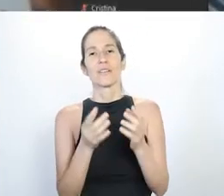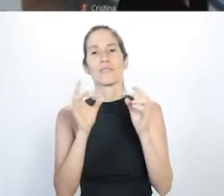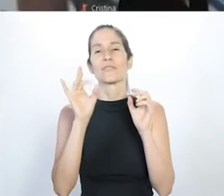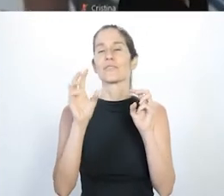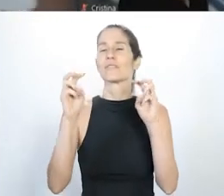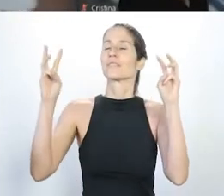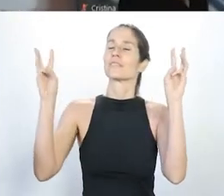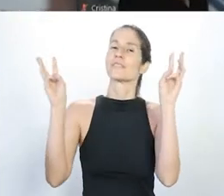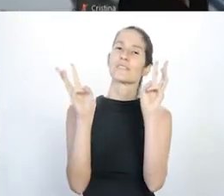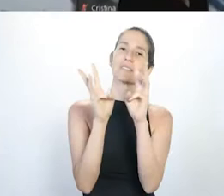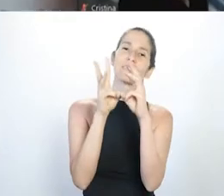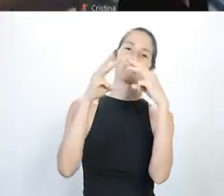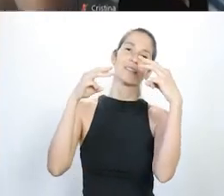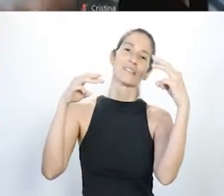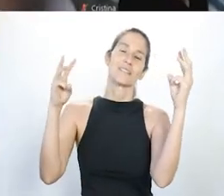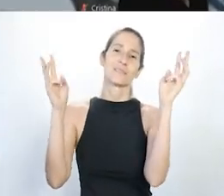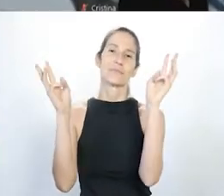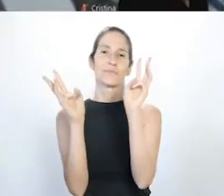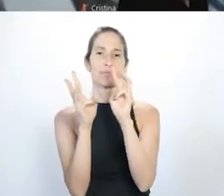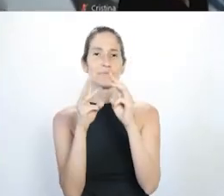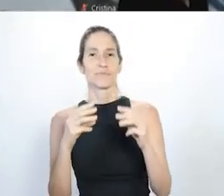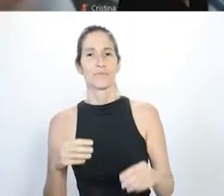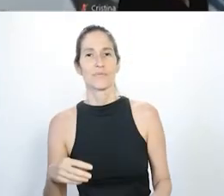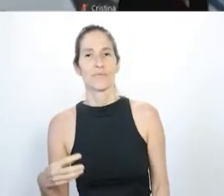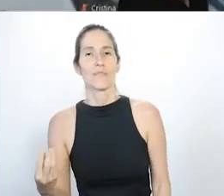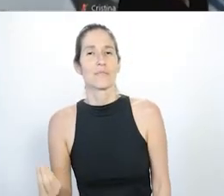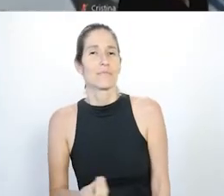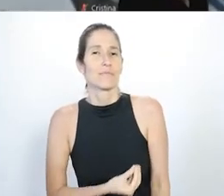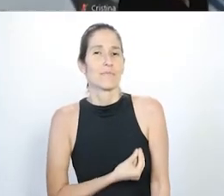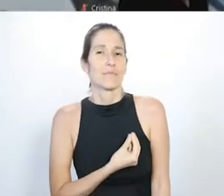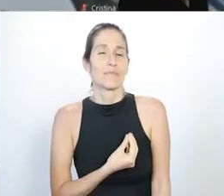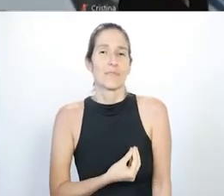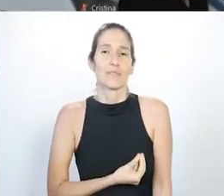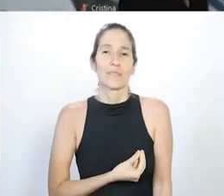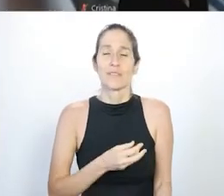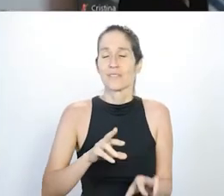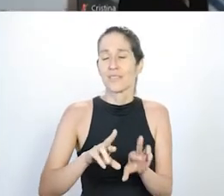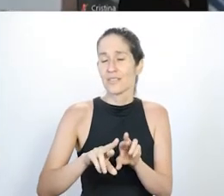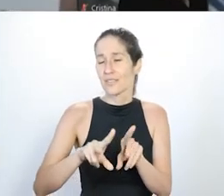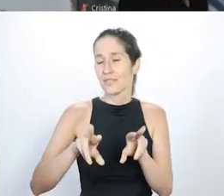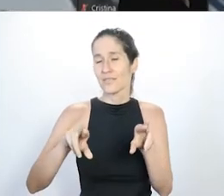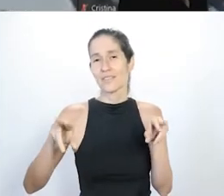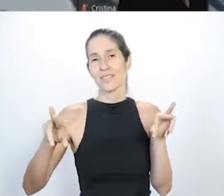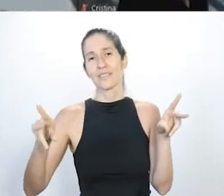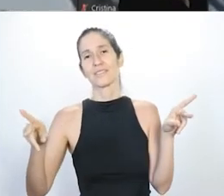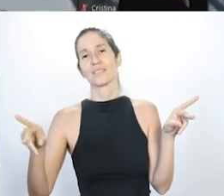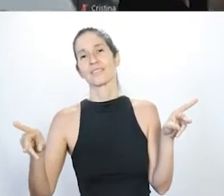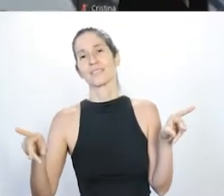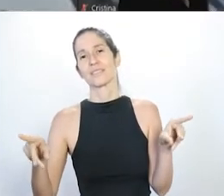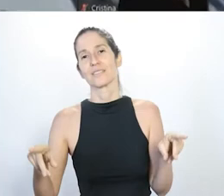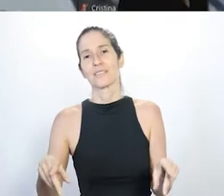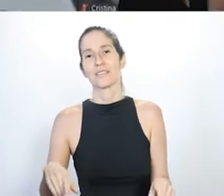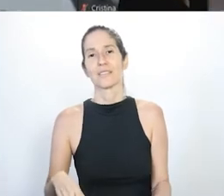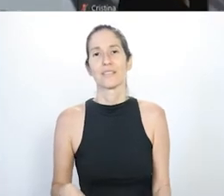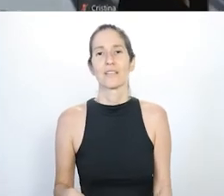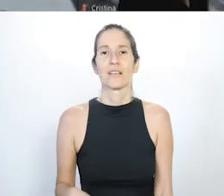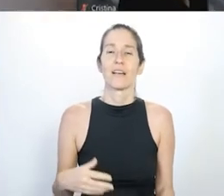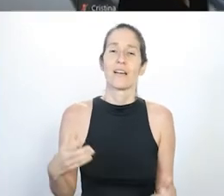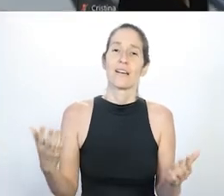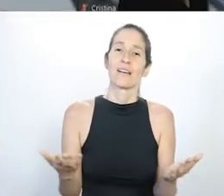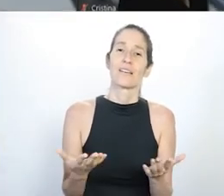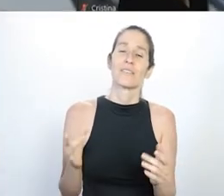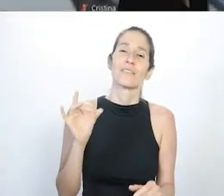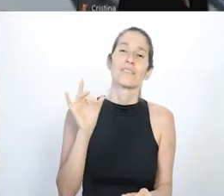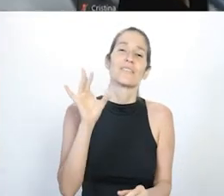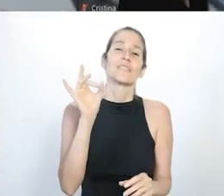minha vida não é mais aquela, e agora eu vou se andar. Essa música